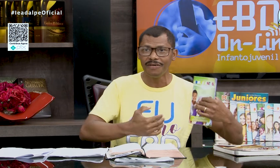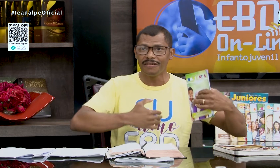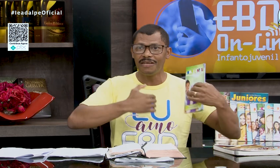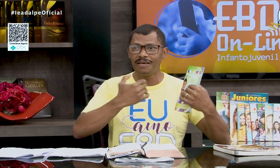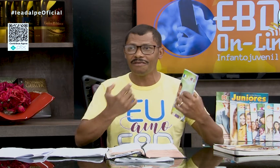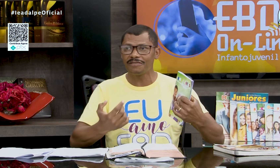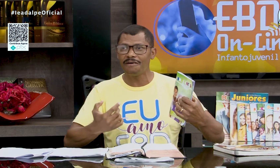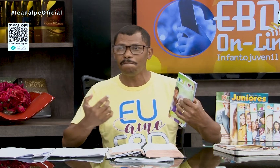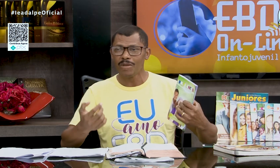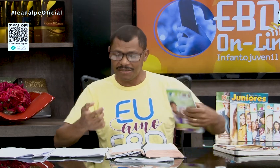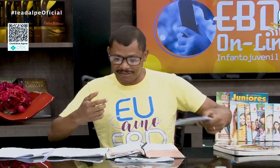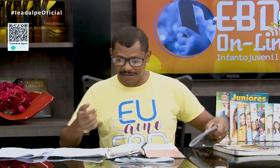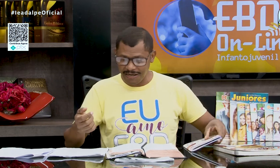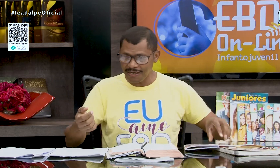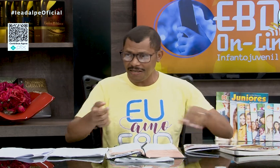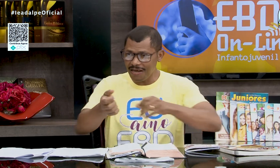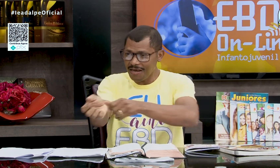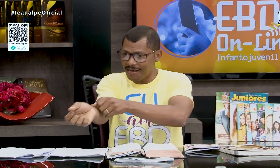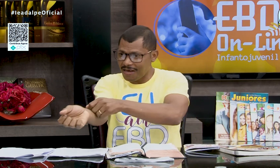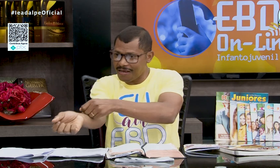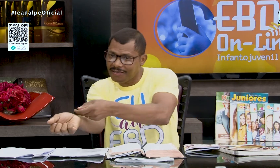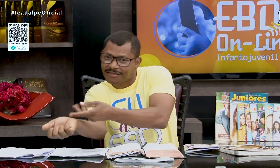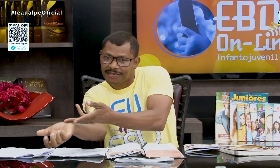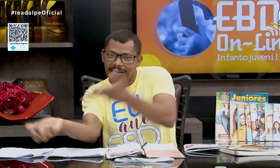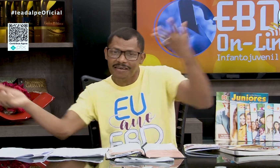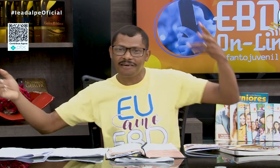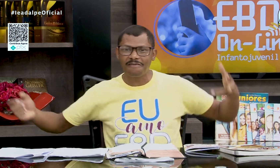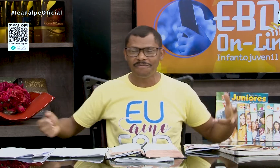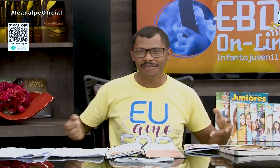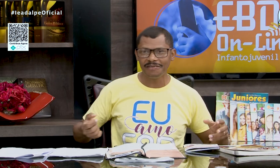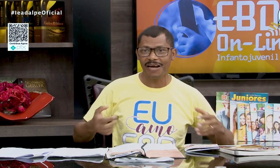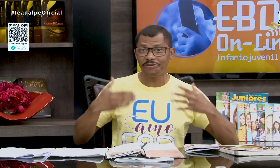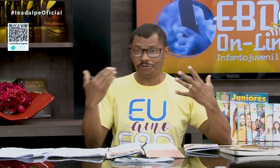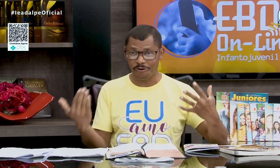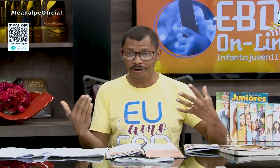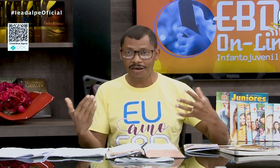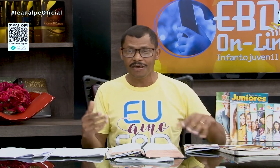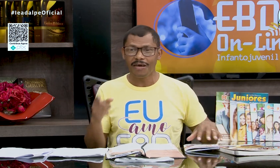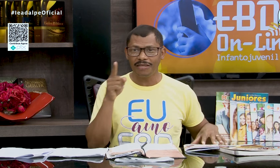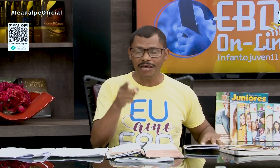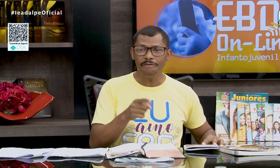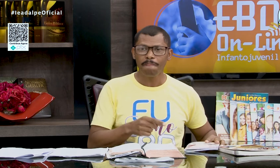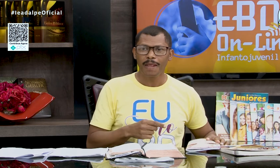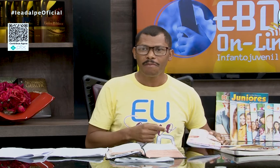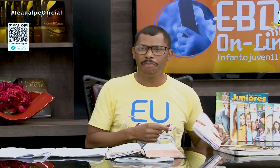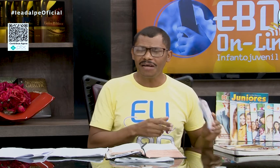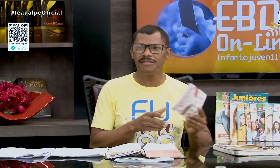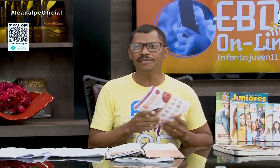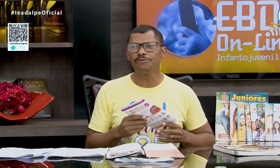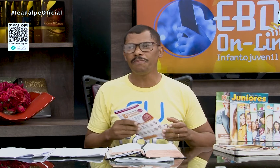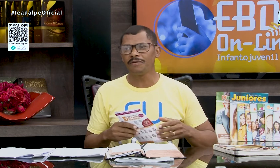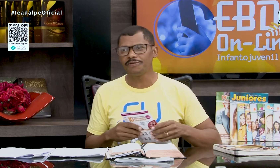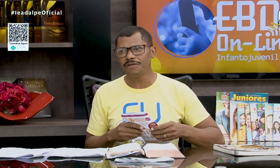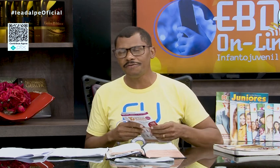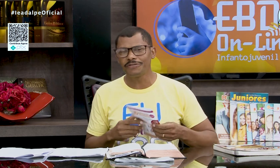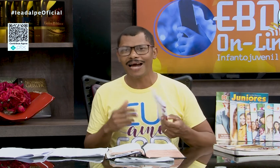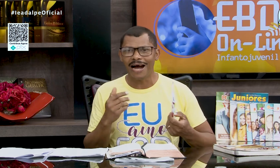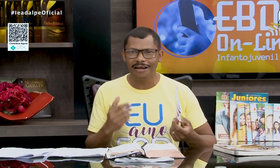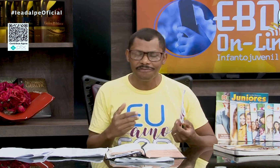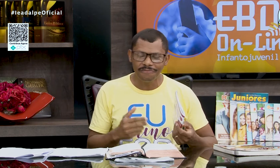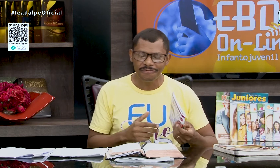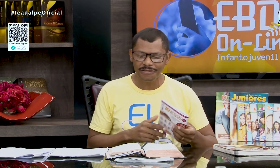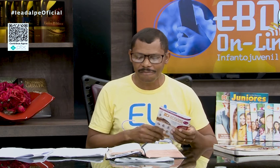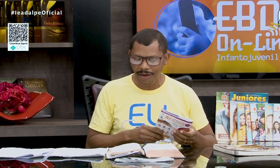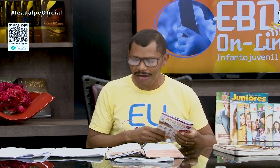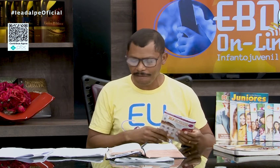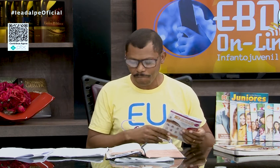nascido né não são sangue né é de sangue Como diz a história Então faça isso para os